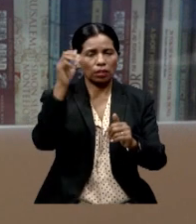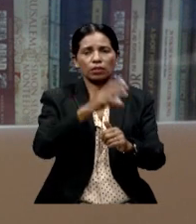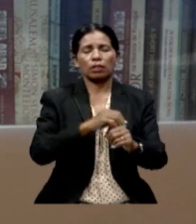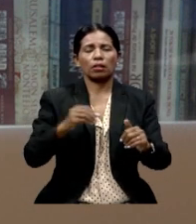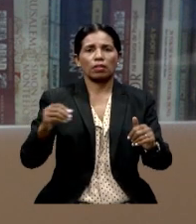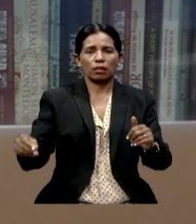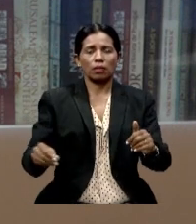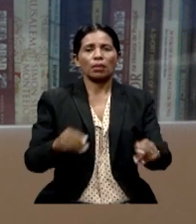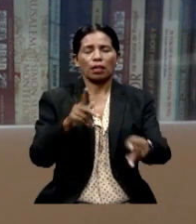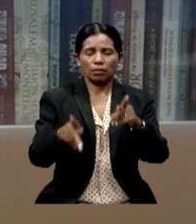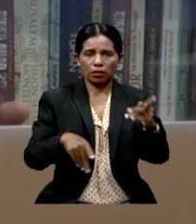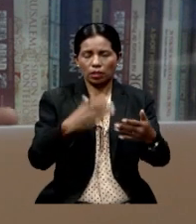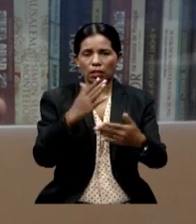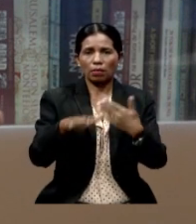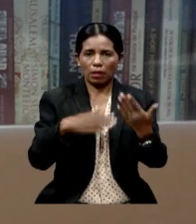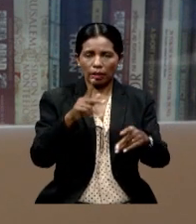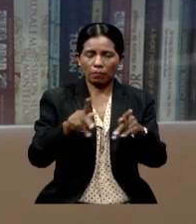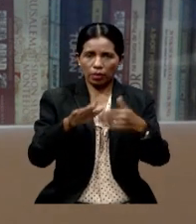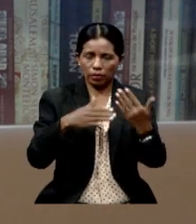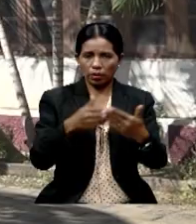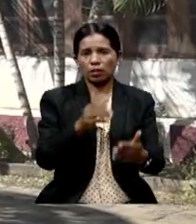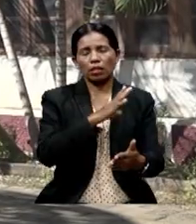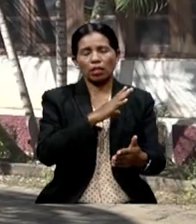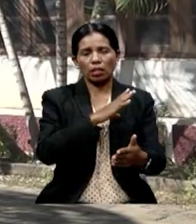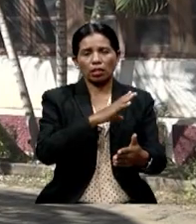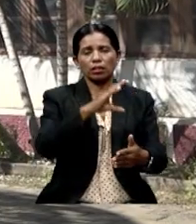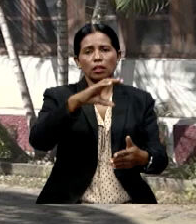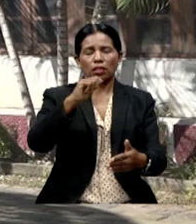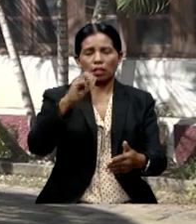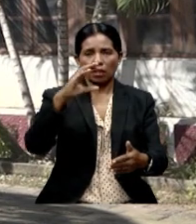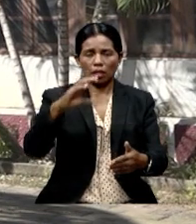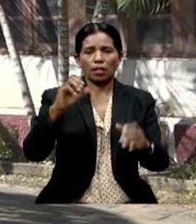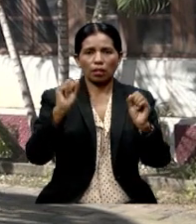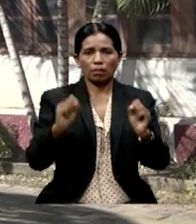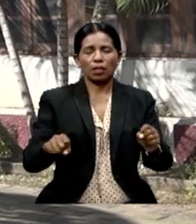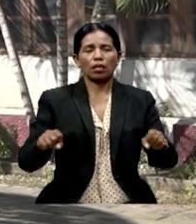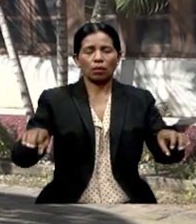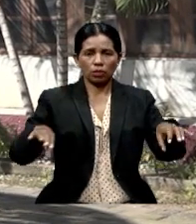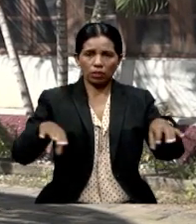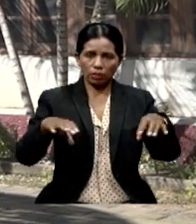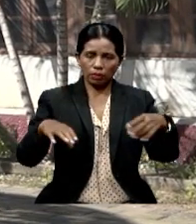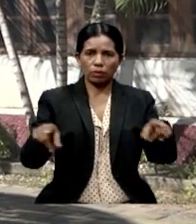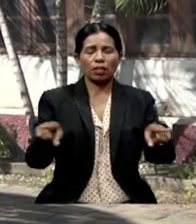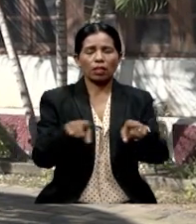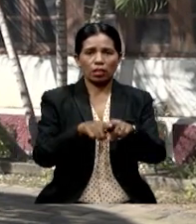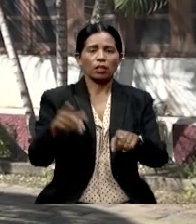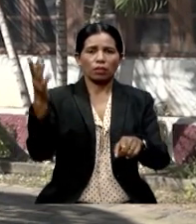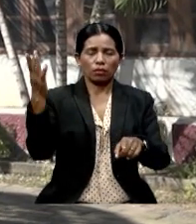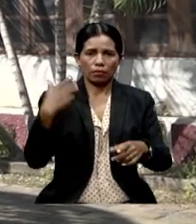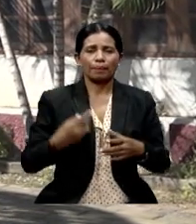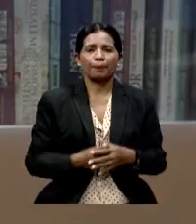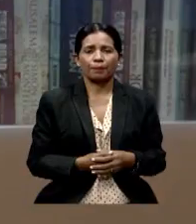ba testemunha no arguido sira hodihen comissário fon CAC no neebelehahu serviço hanesan baibain. Ita